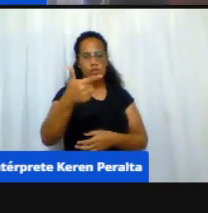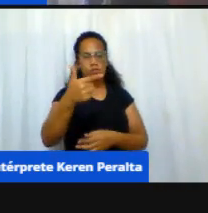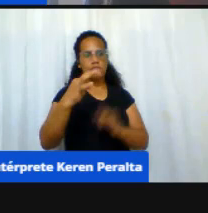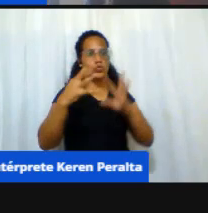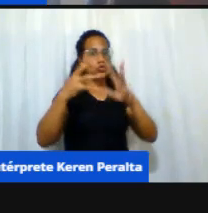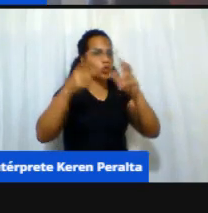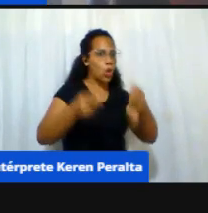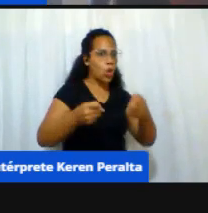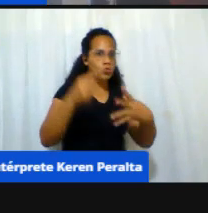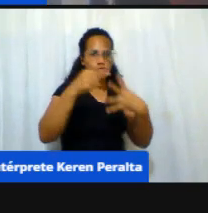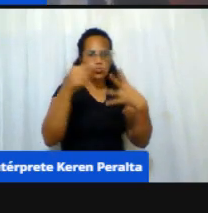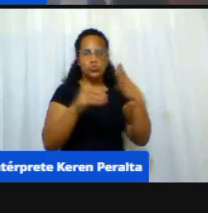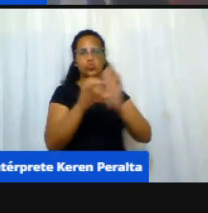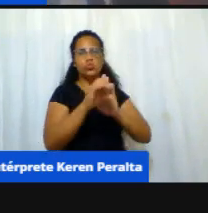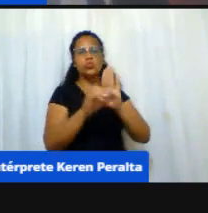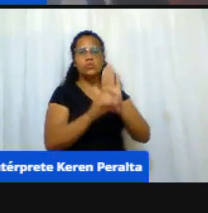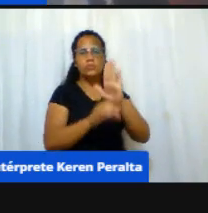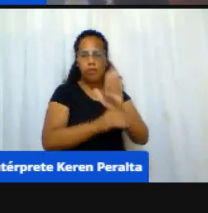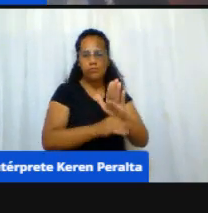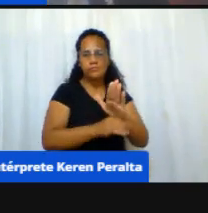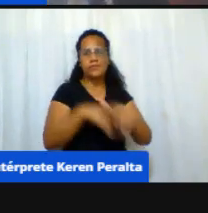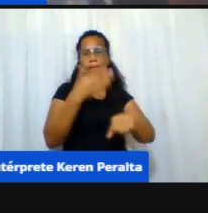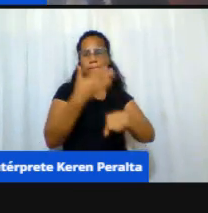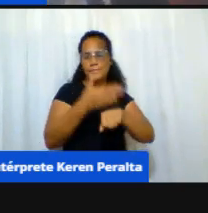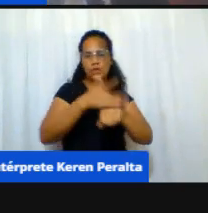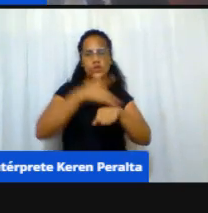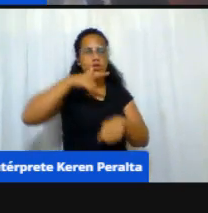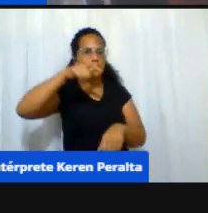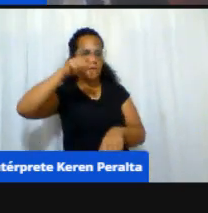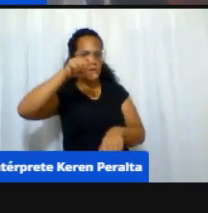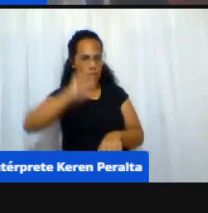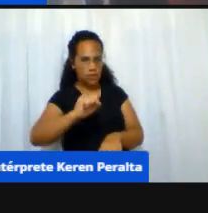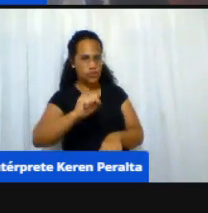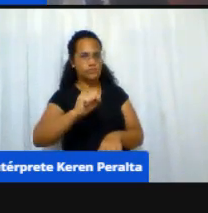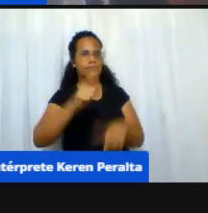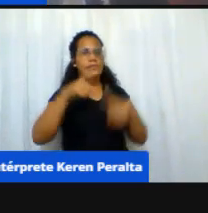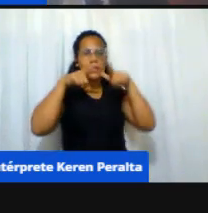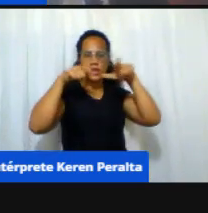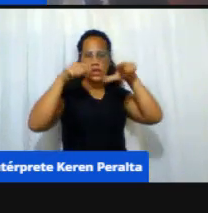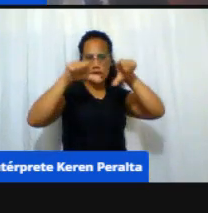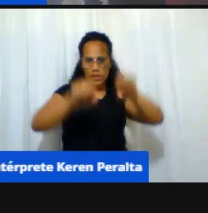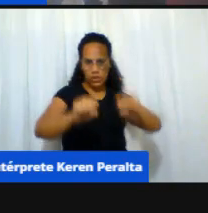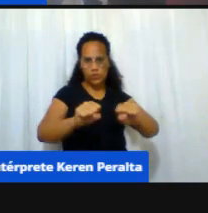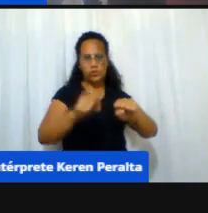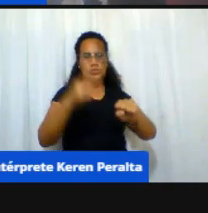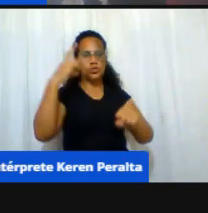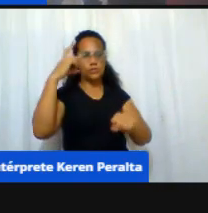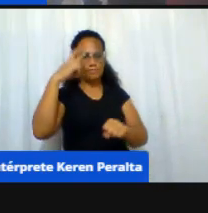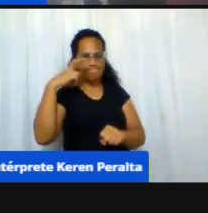de linguagem, análise linguística semiótica. Próximo slide, por gentileza.